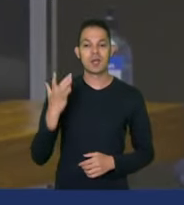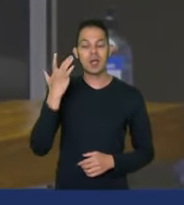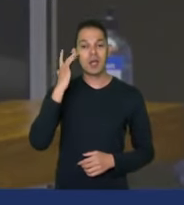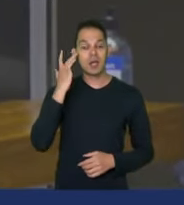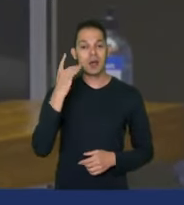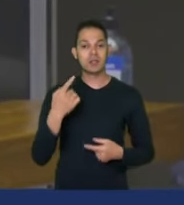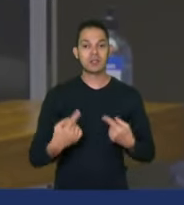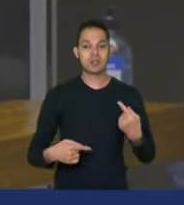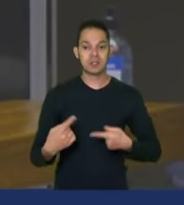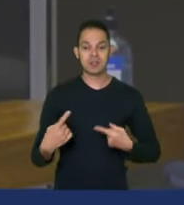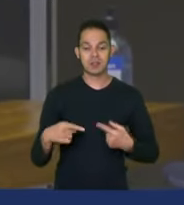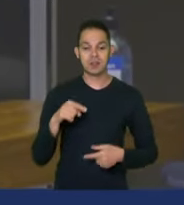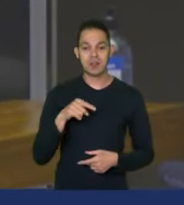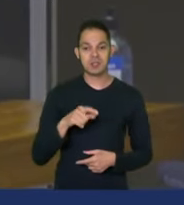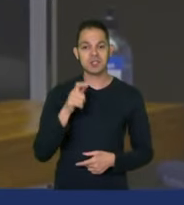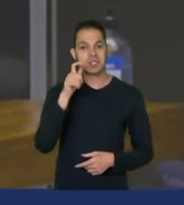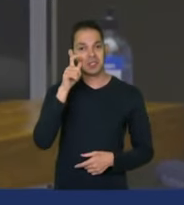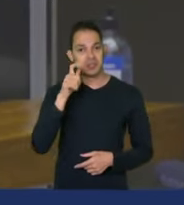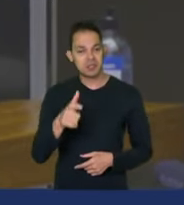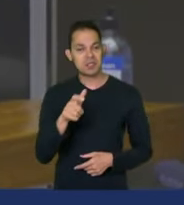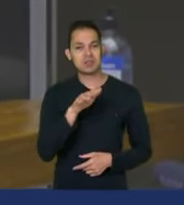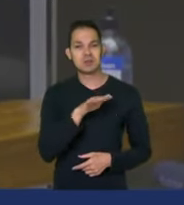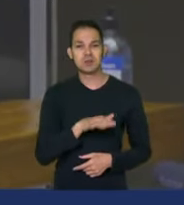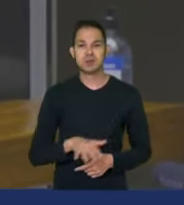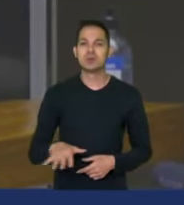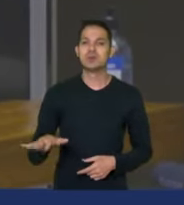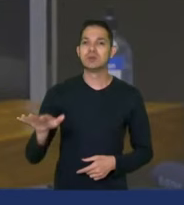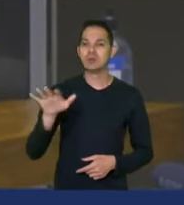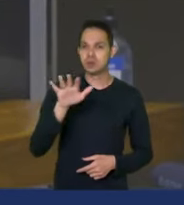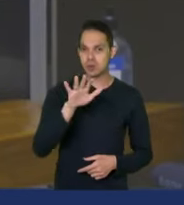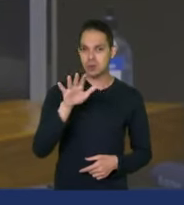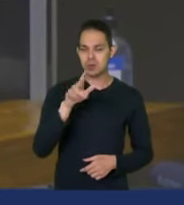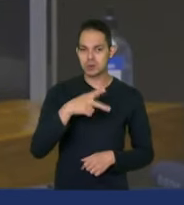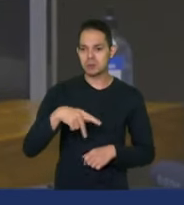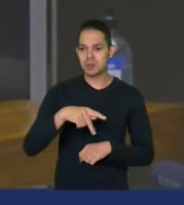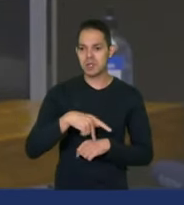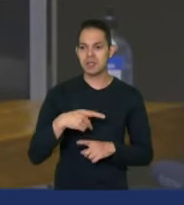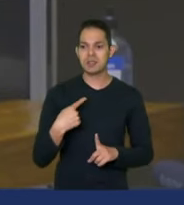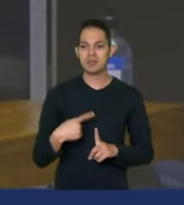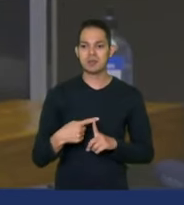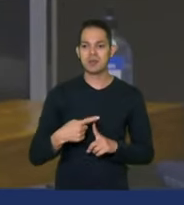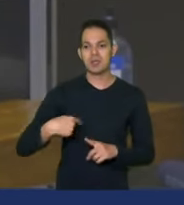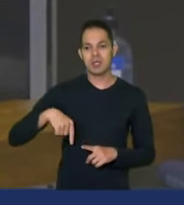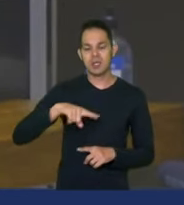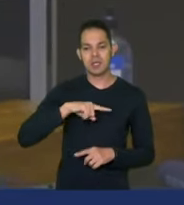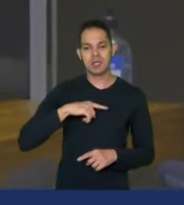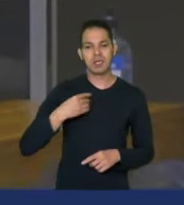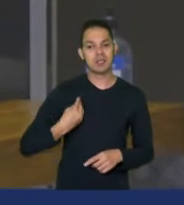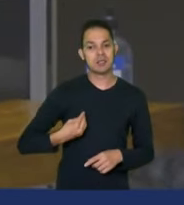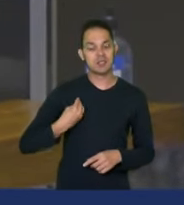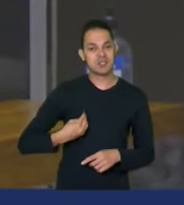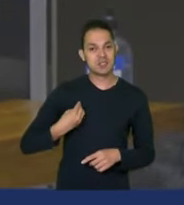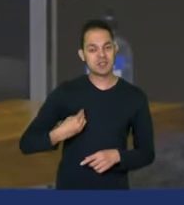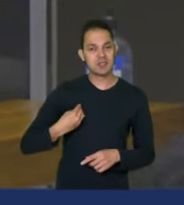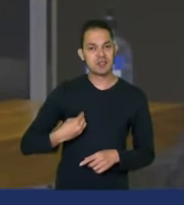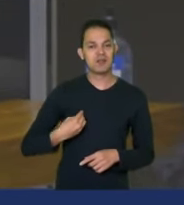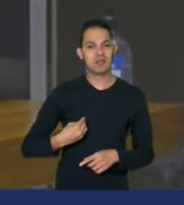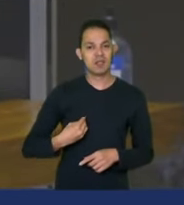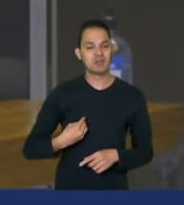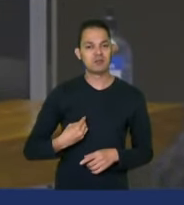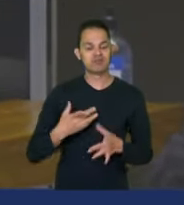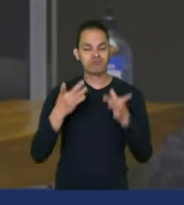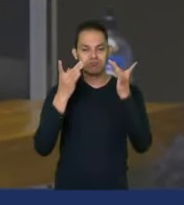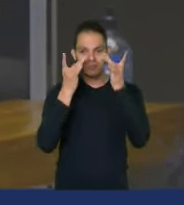é de interesse de todo o nosso país, né, porque nós estamos vivendo aí na pele o preço